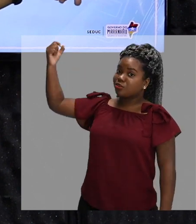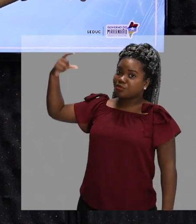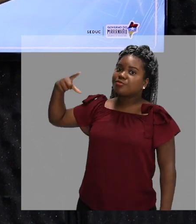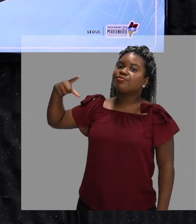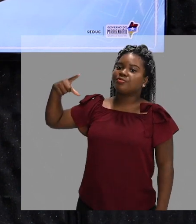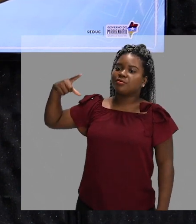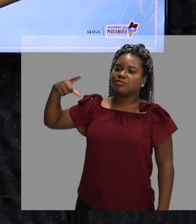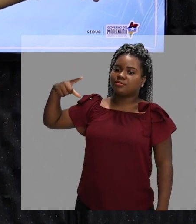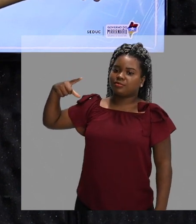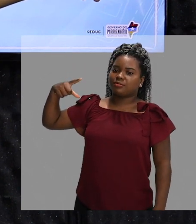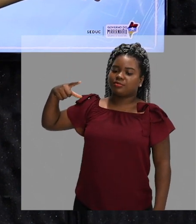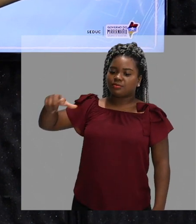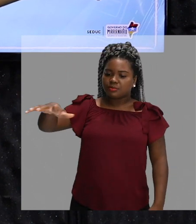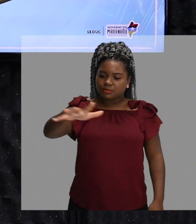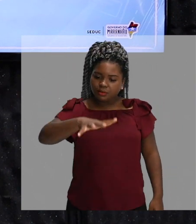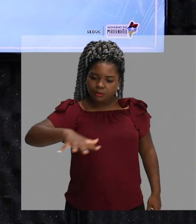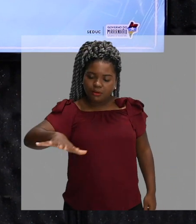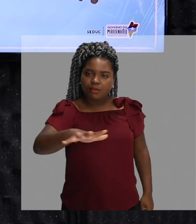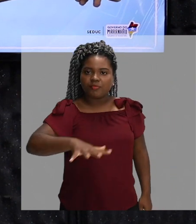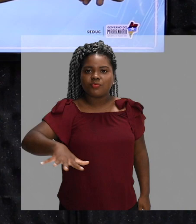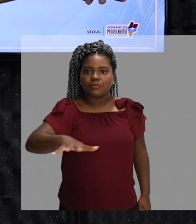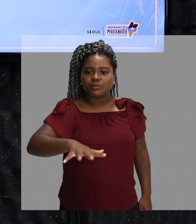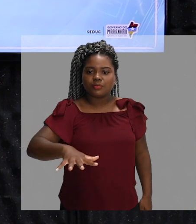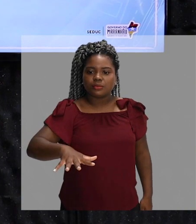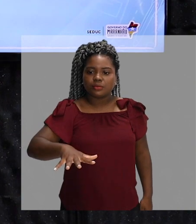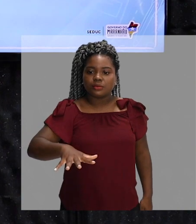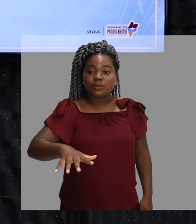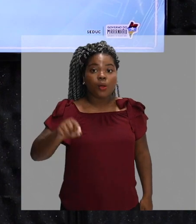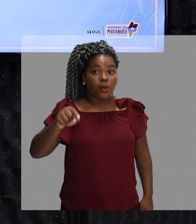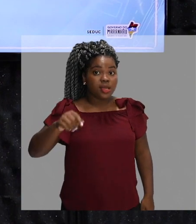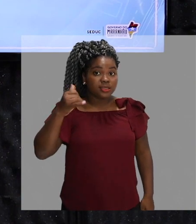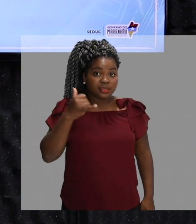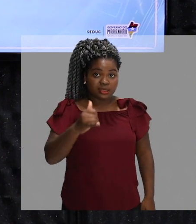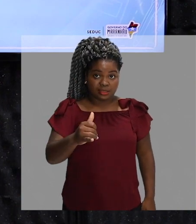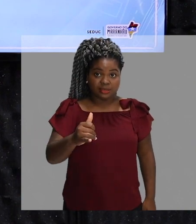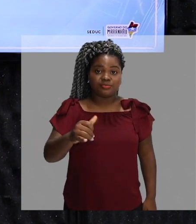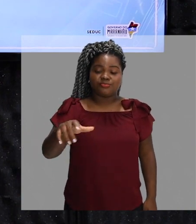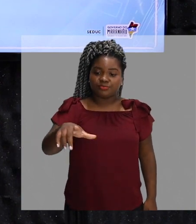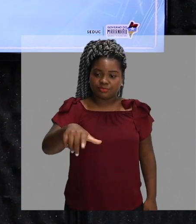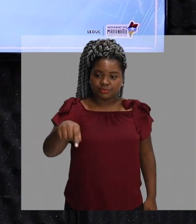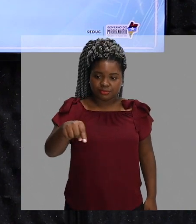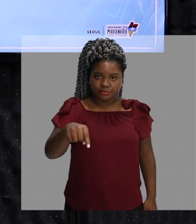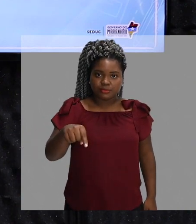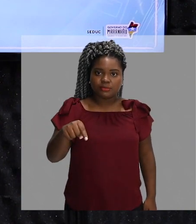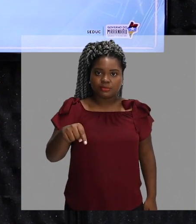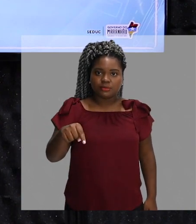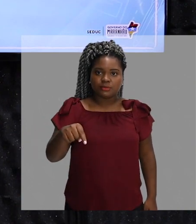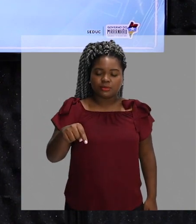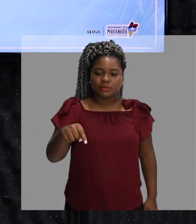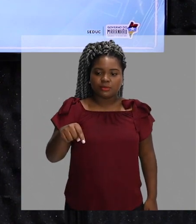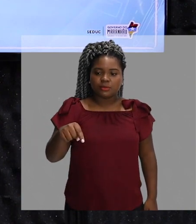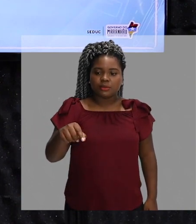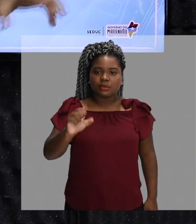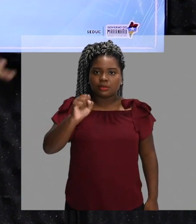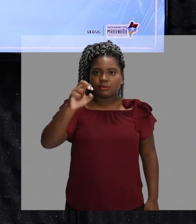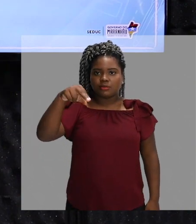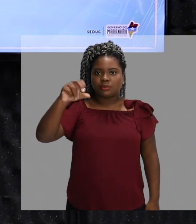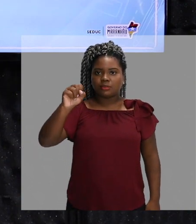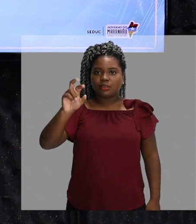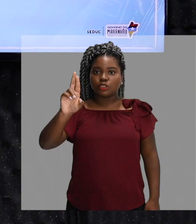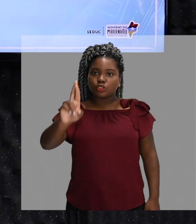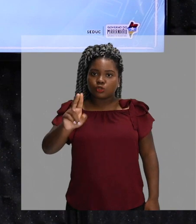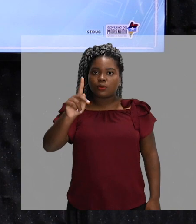ilumina a superfície, essa energia é refletida pelo solo e o sensor vai captar essa energia. A partir